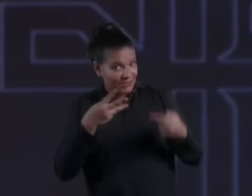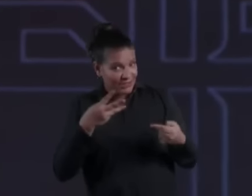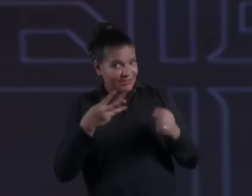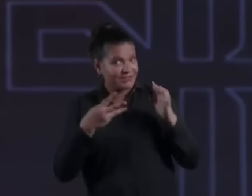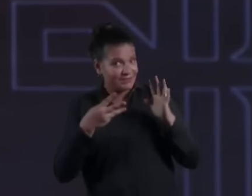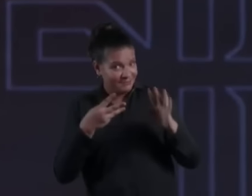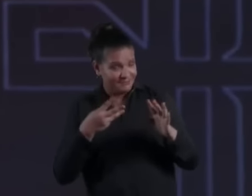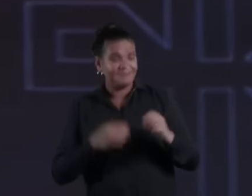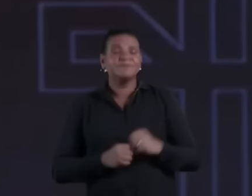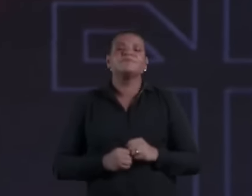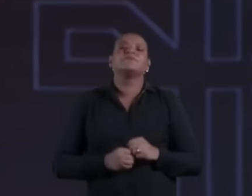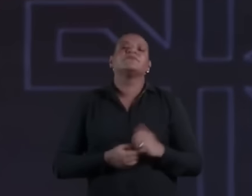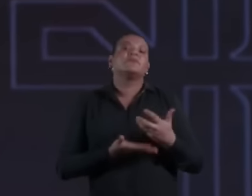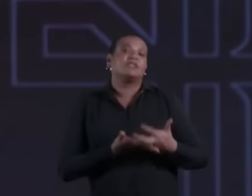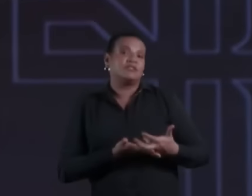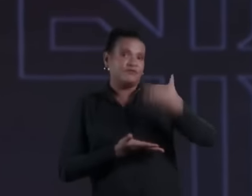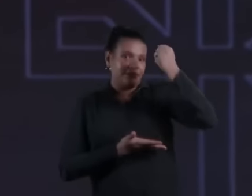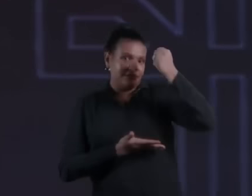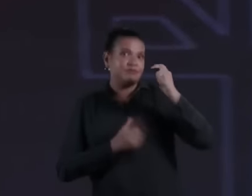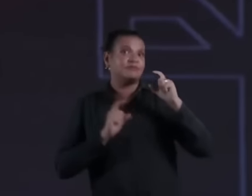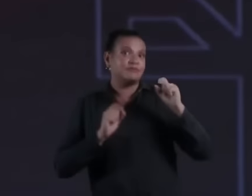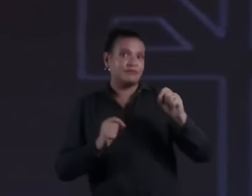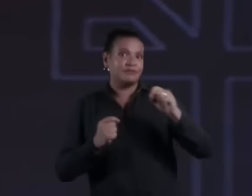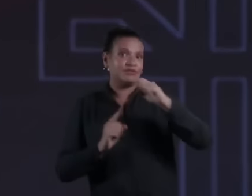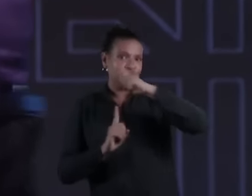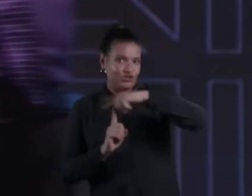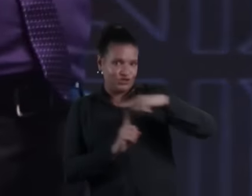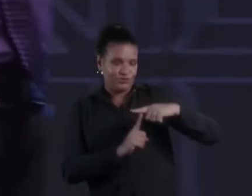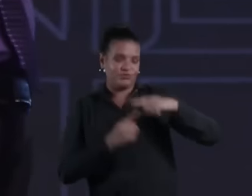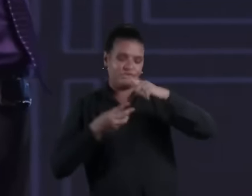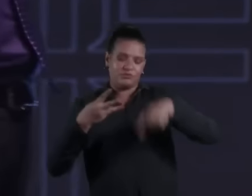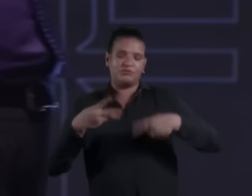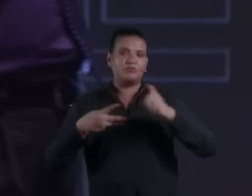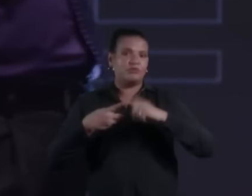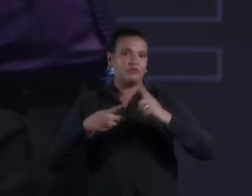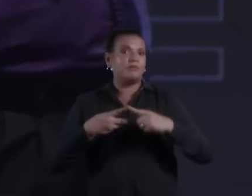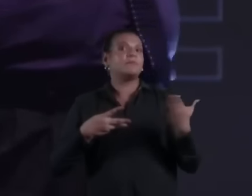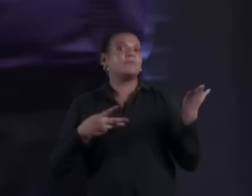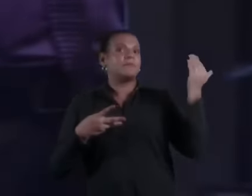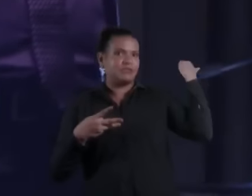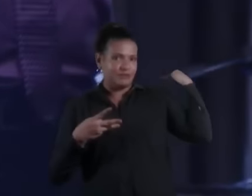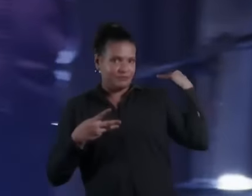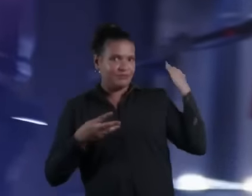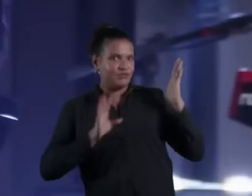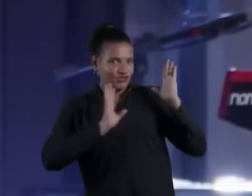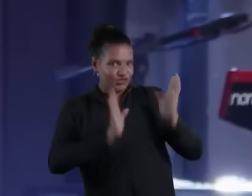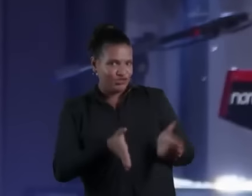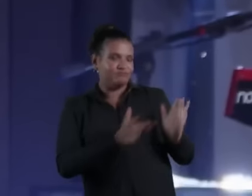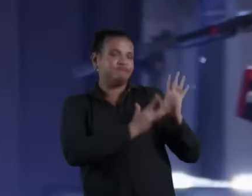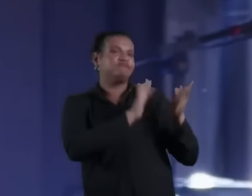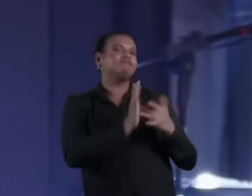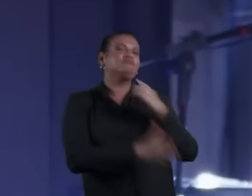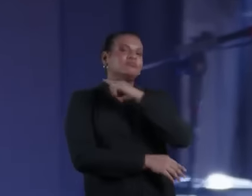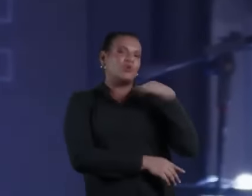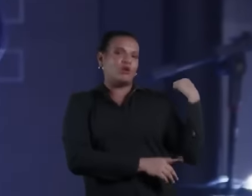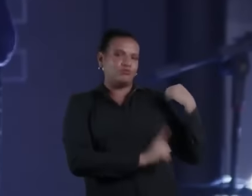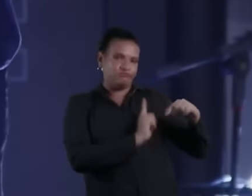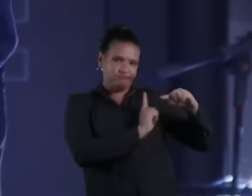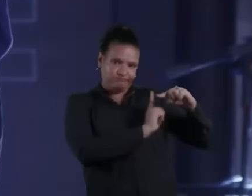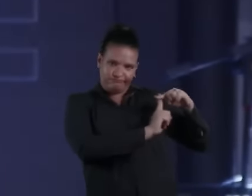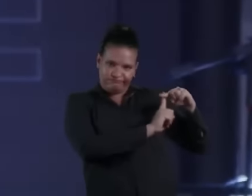o passado no passado Jesus já morreu pelos nossos pecados diga assim no meu